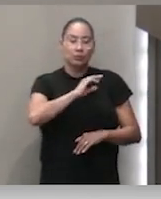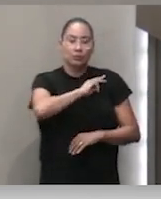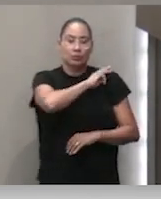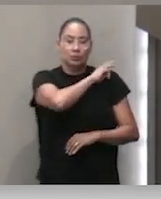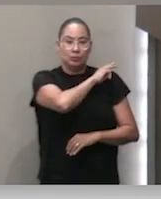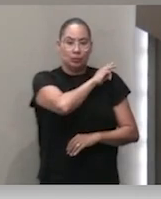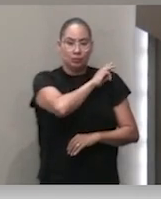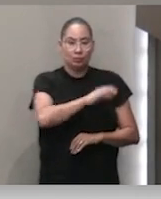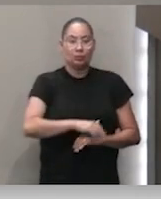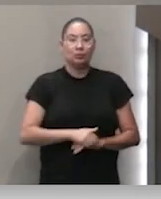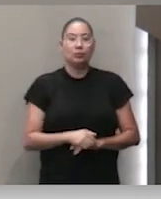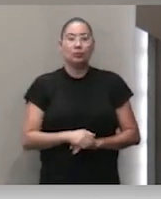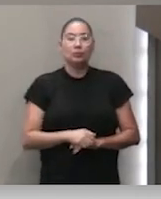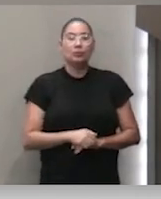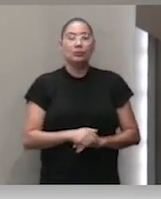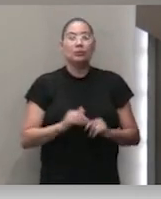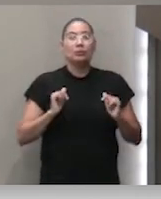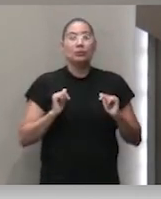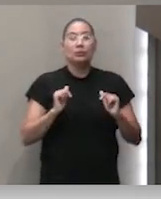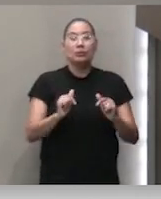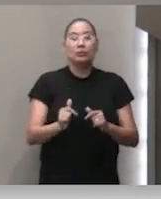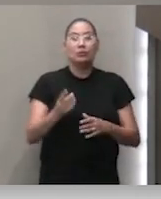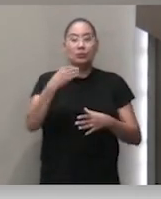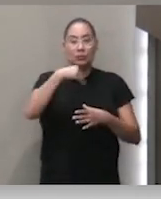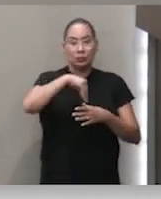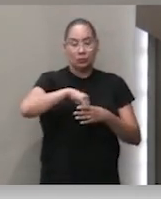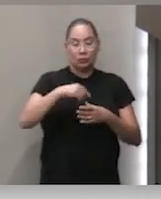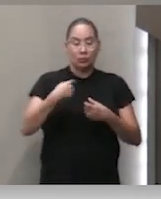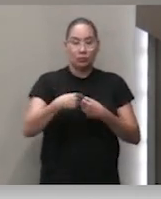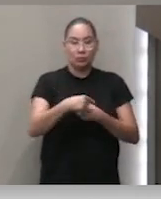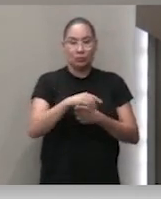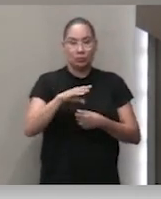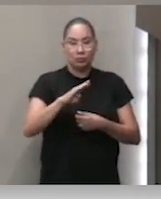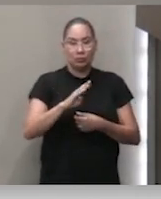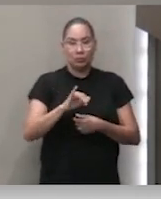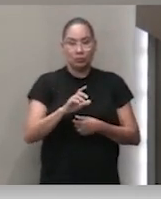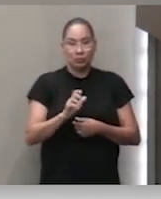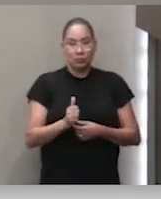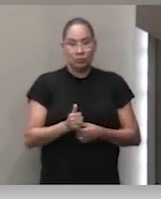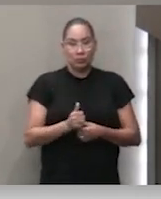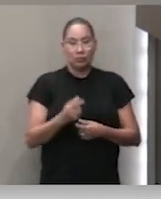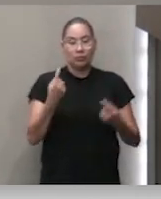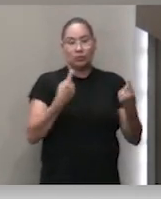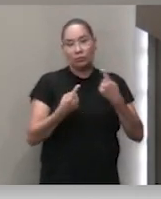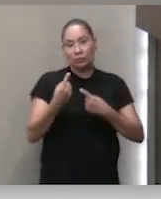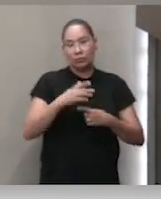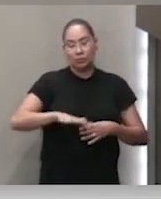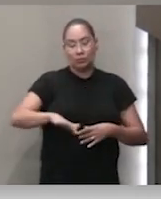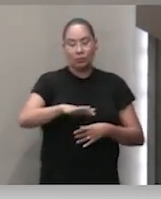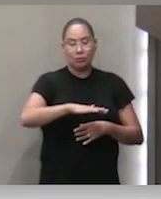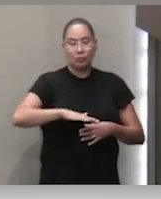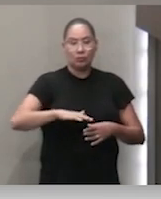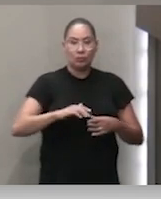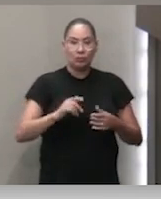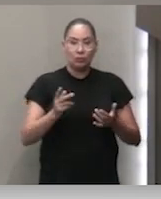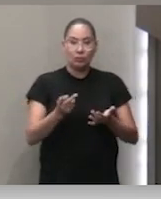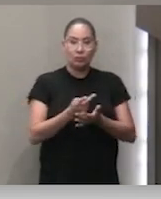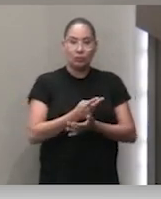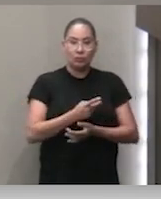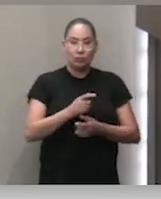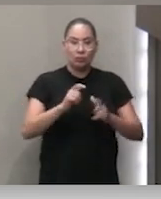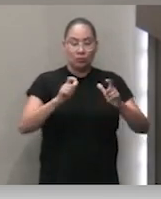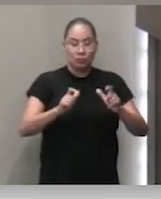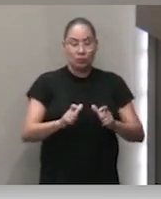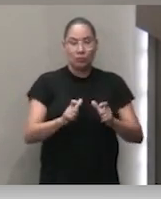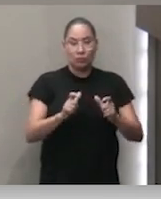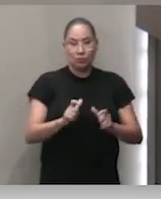fim da brigada militar em abordagens na Cidade Baixa. Exatamente. Referente a algumas abordagens que aconteceram naquela localidade devido